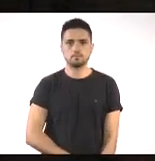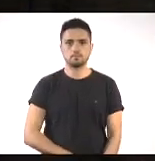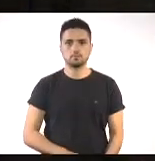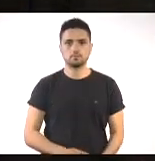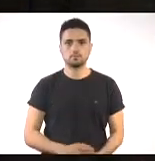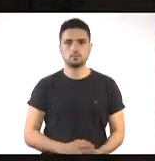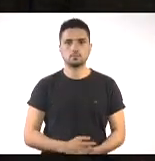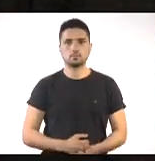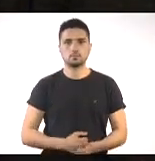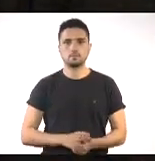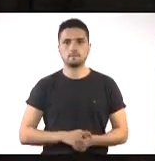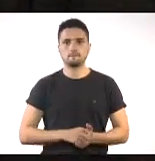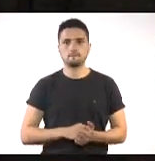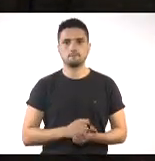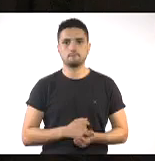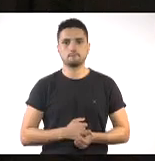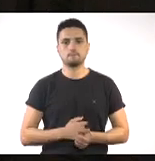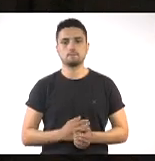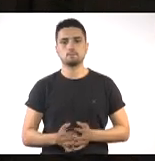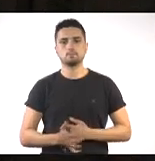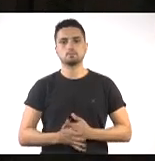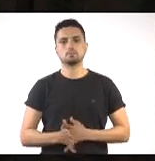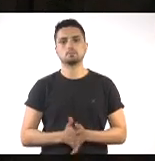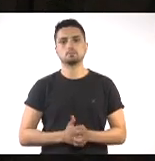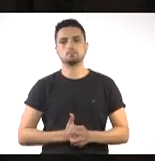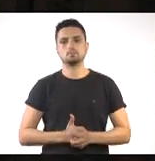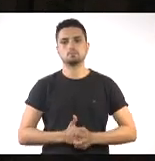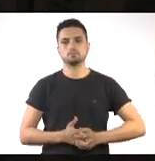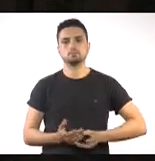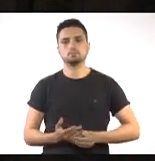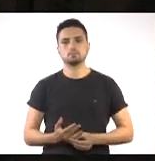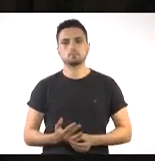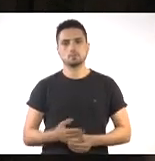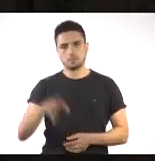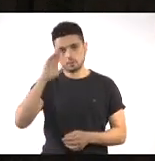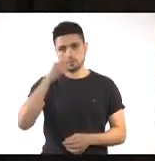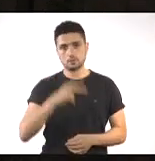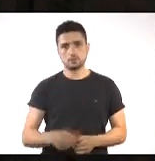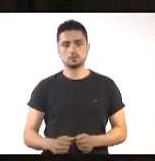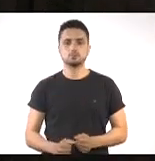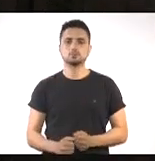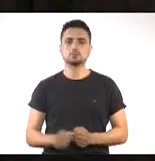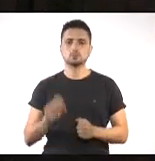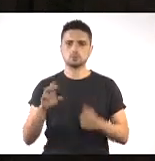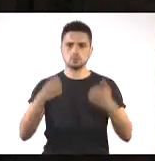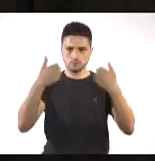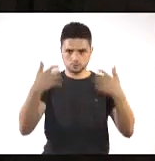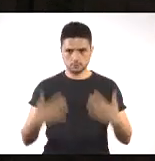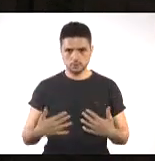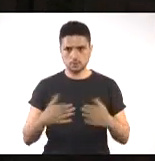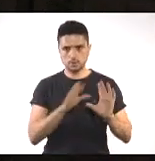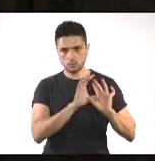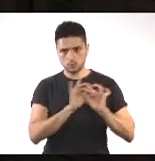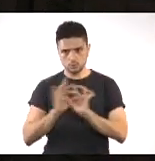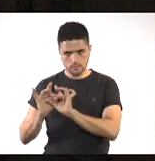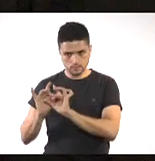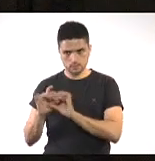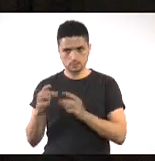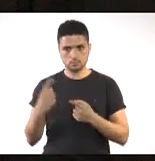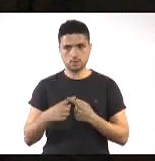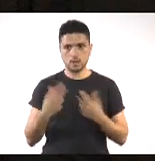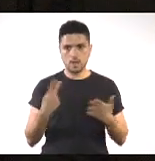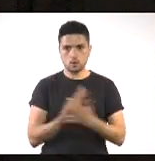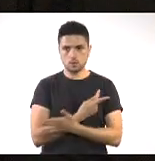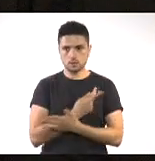Tá, questão de ordem, deputado Márcio. Senhor presidente, só contextualizando, durante a